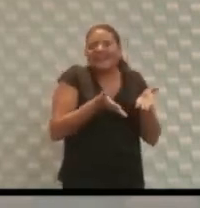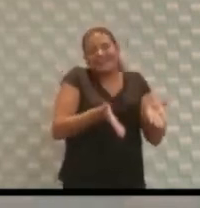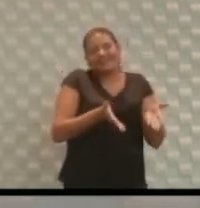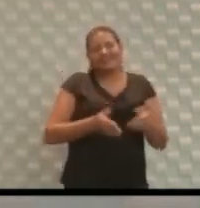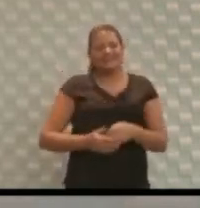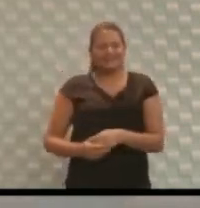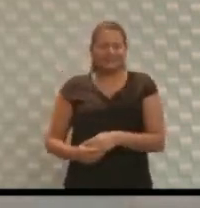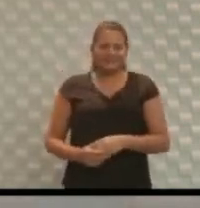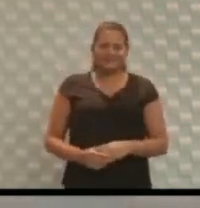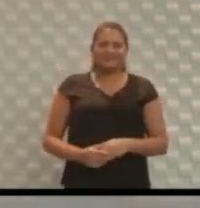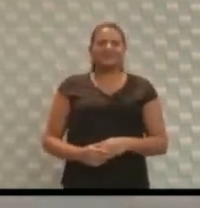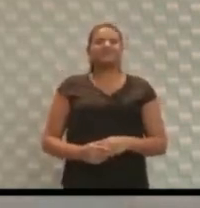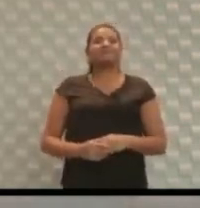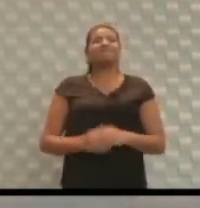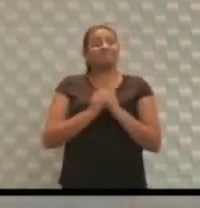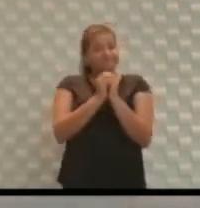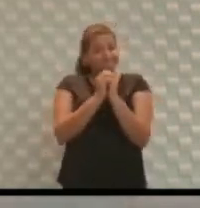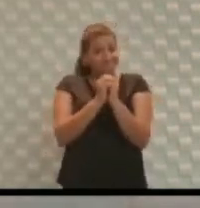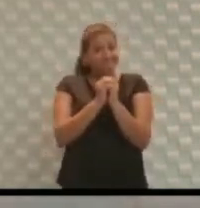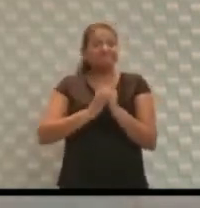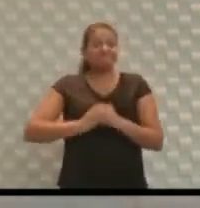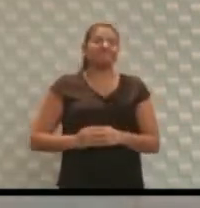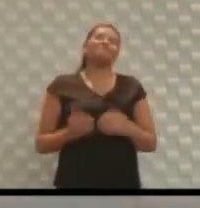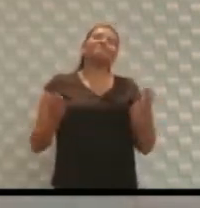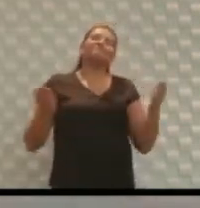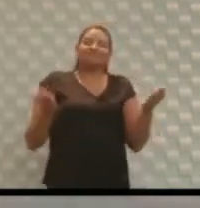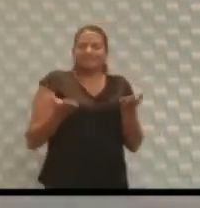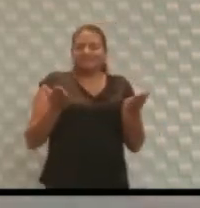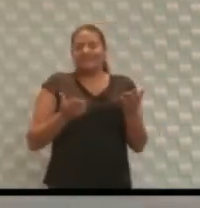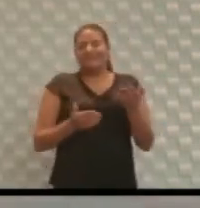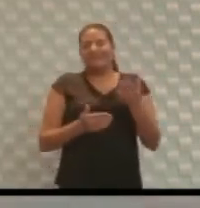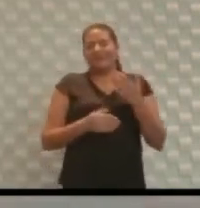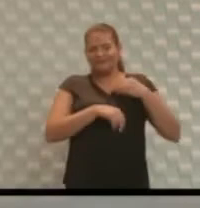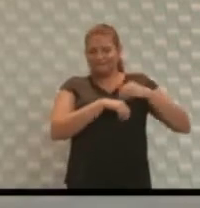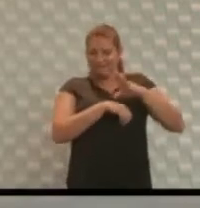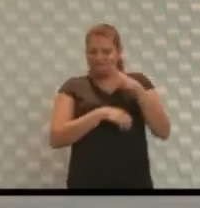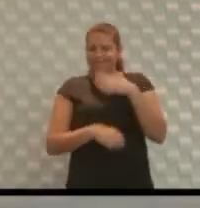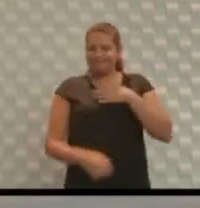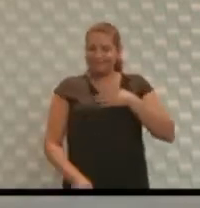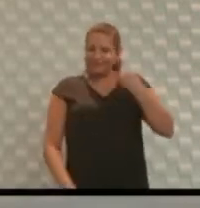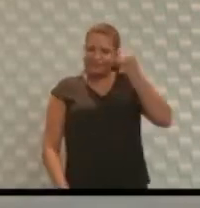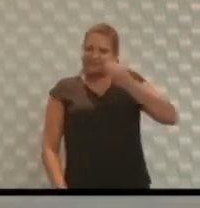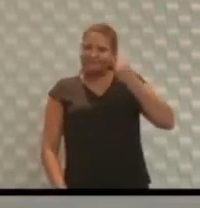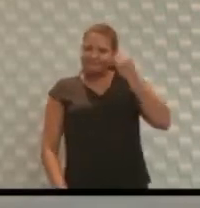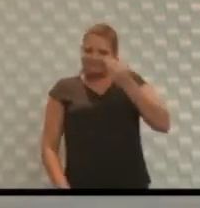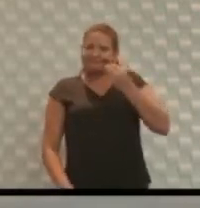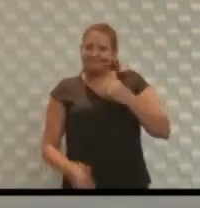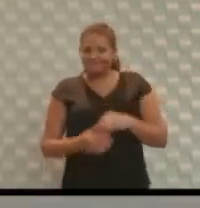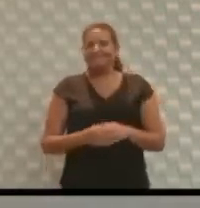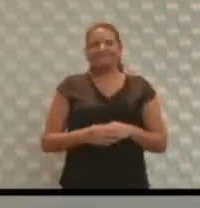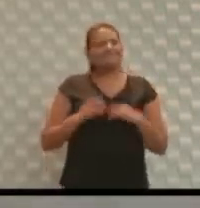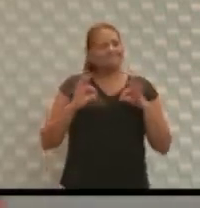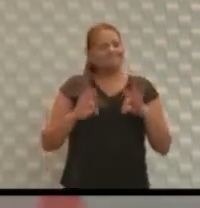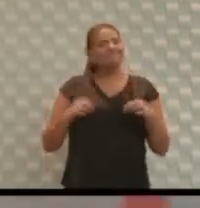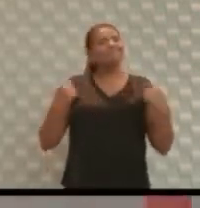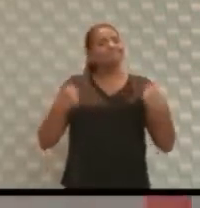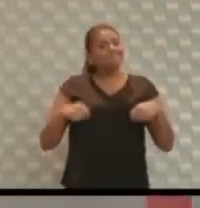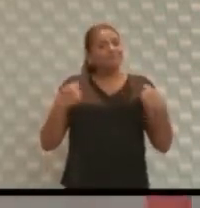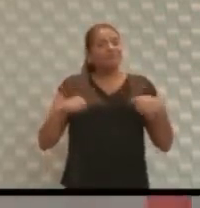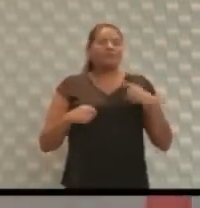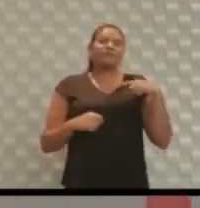vocês, né? Nesse sentido que a gente tem que buscar o Senhor para cumprir bem o nosso